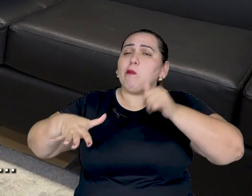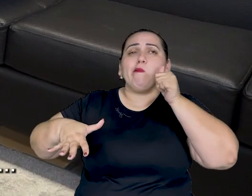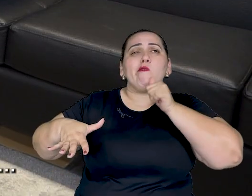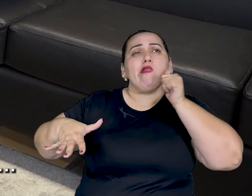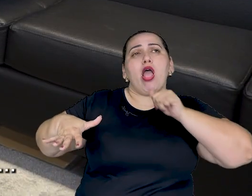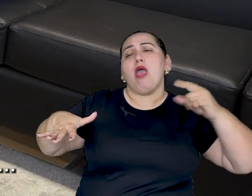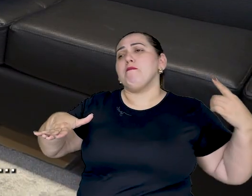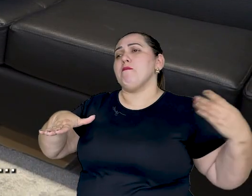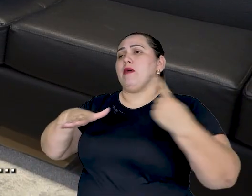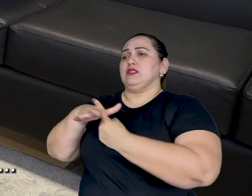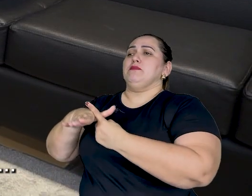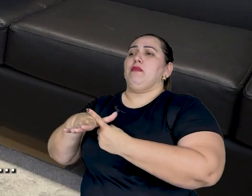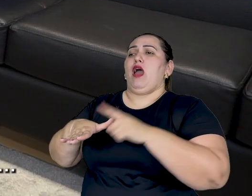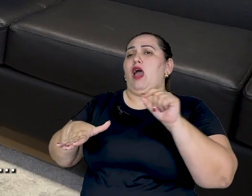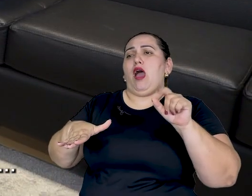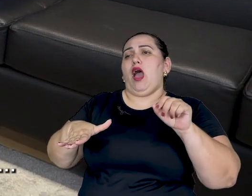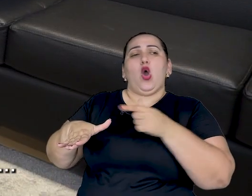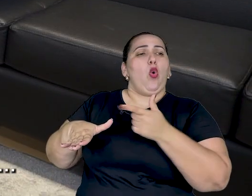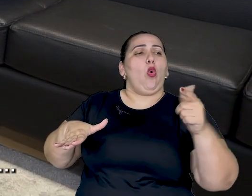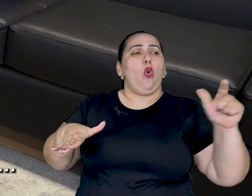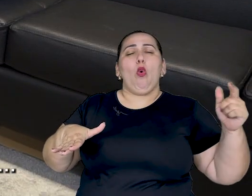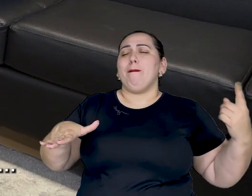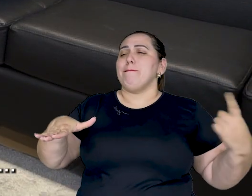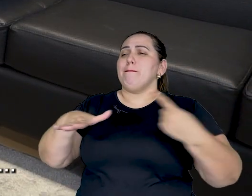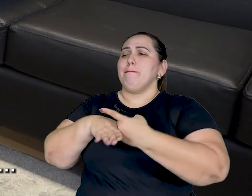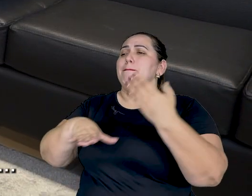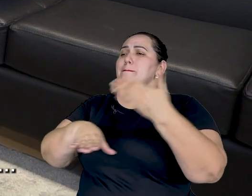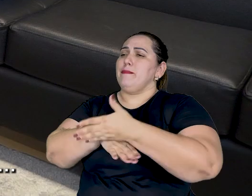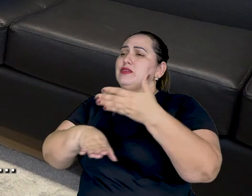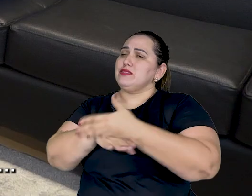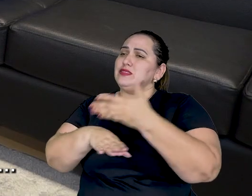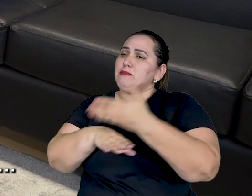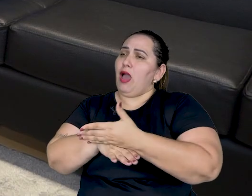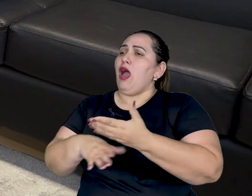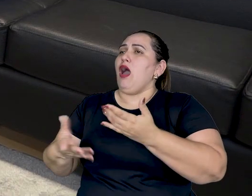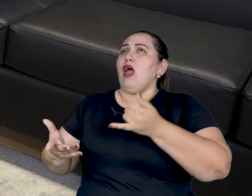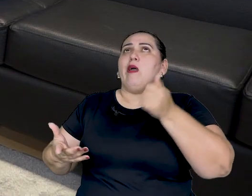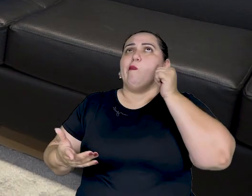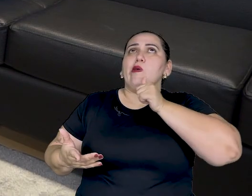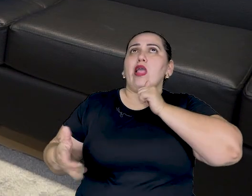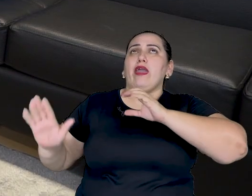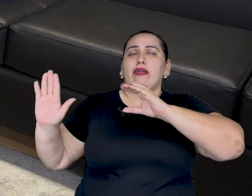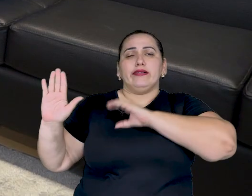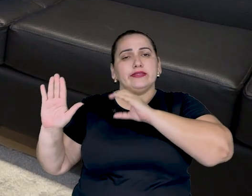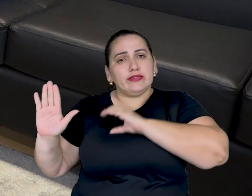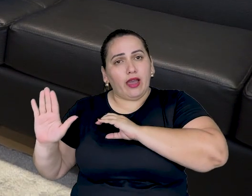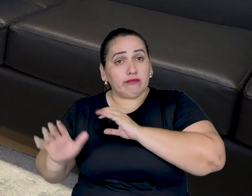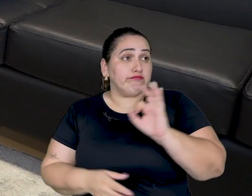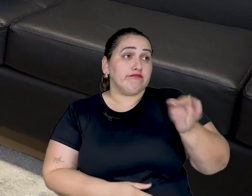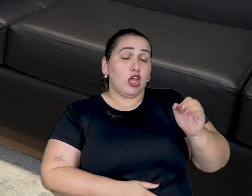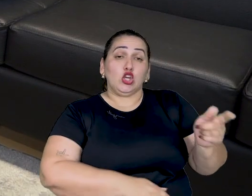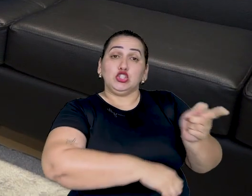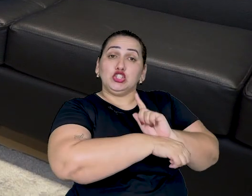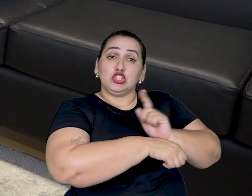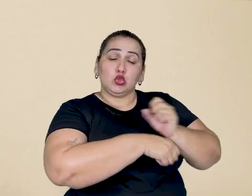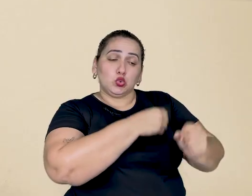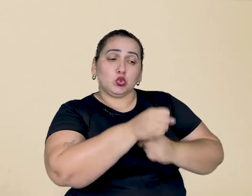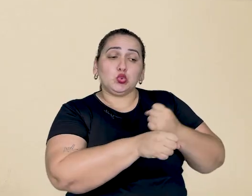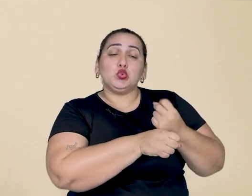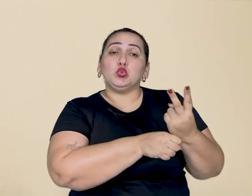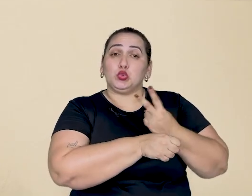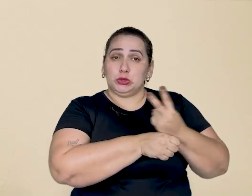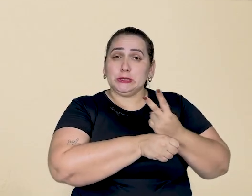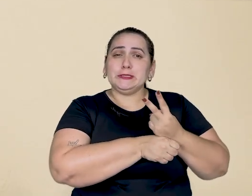obedecer, não é, de fato, a inclusão feminina, né, das mulheres nessas, como candidatas.